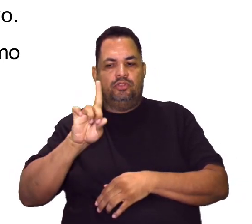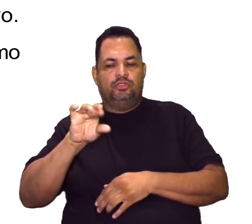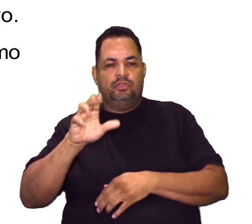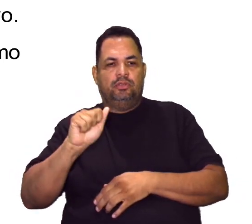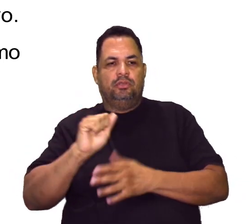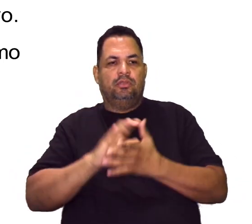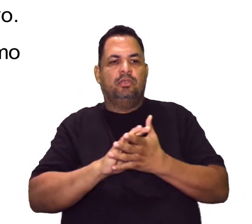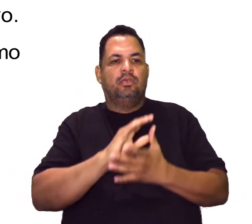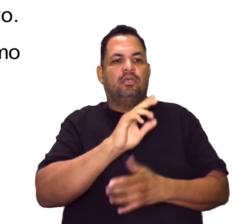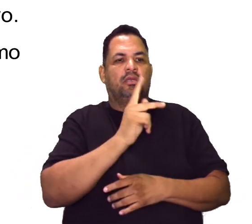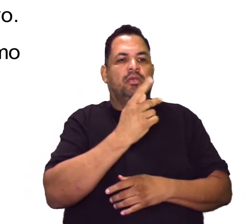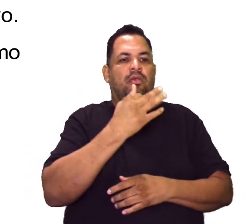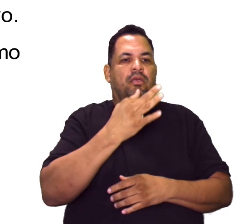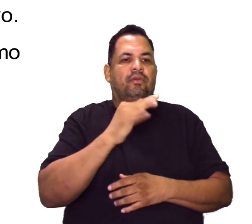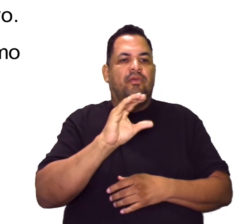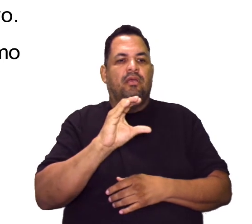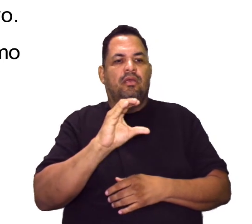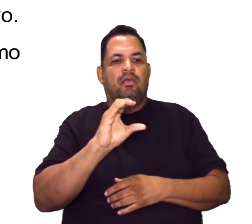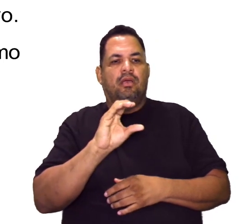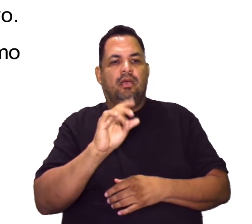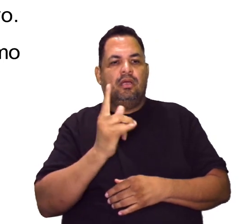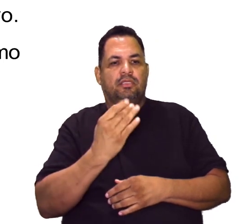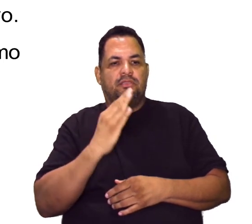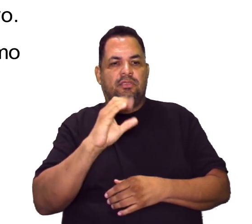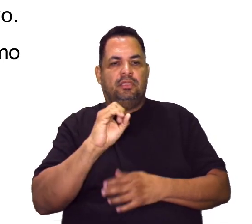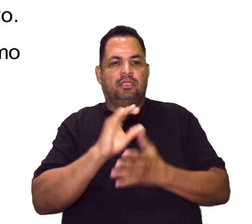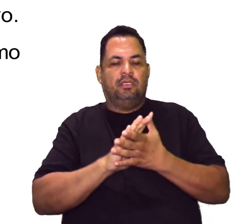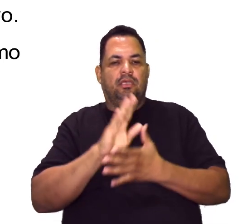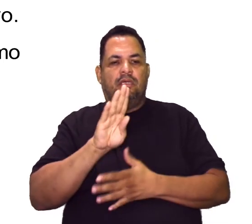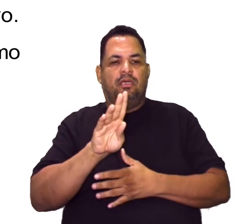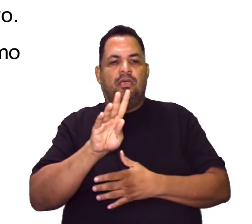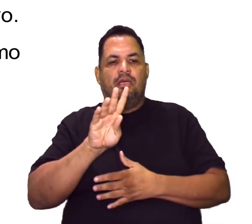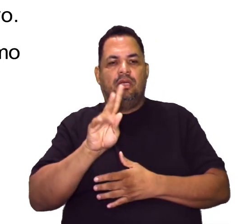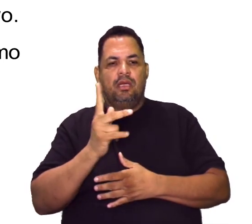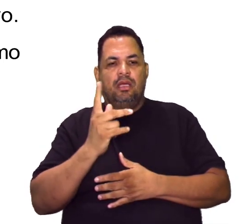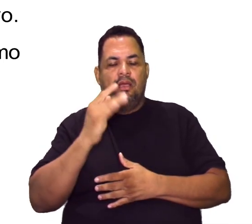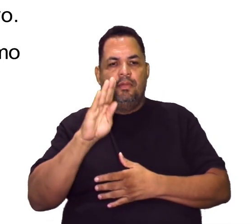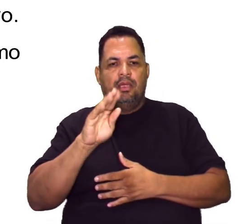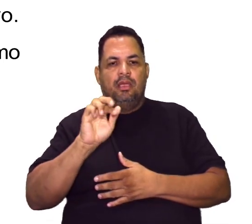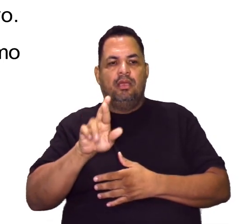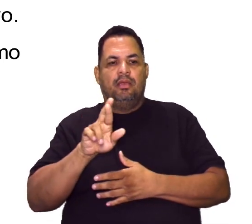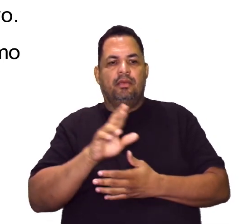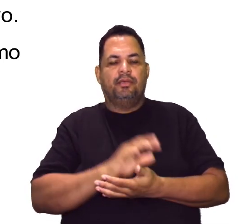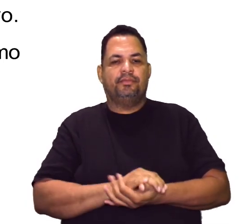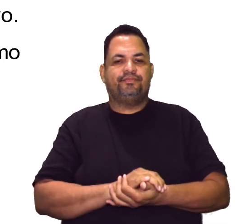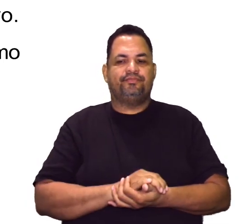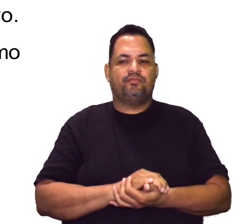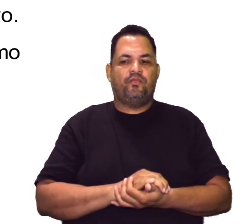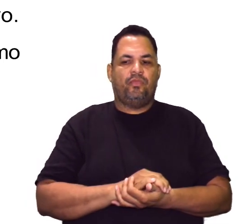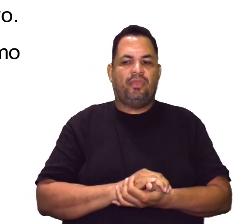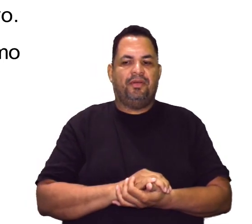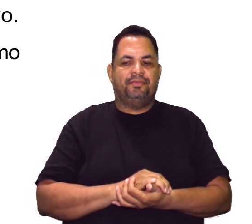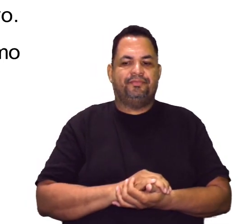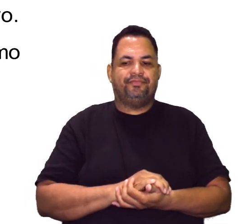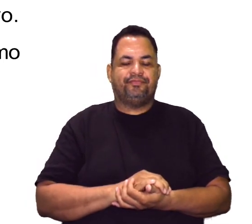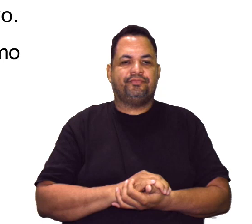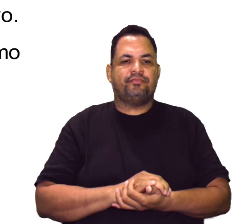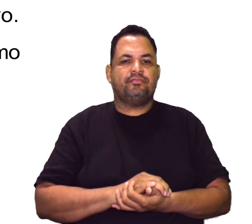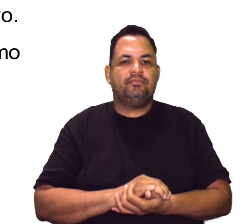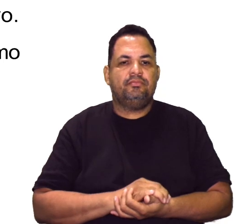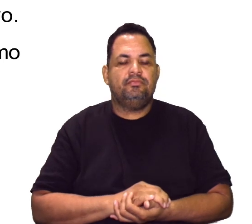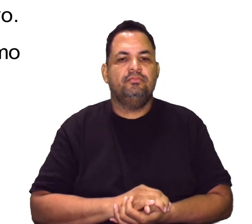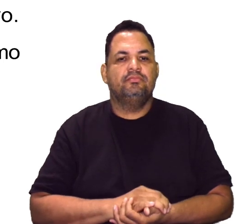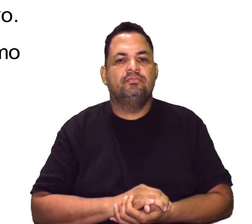HF, HCl, ácido bromídico. Aleto de flúor ou ácido fluorídrico. Aleto